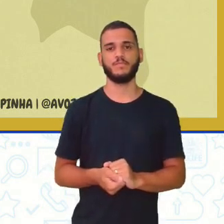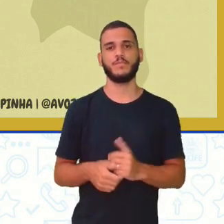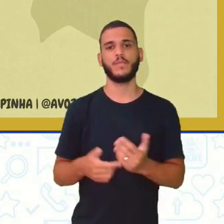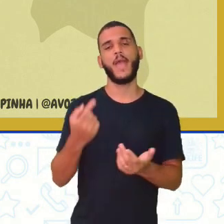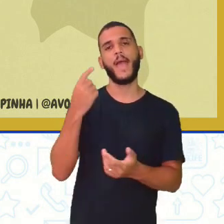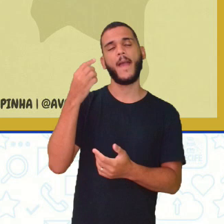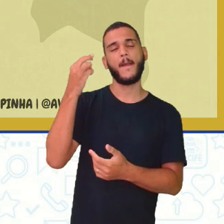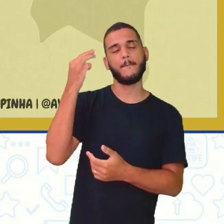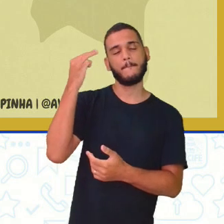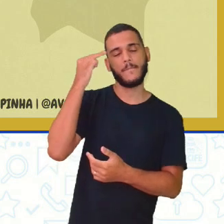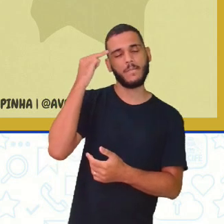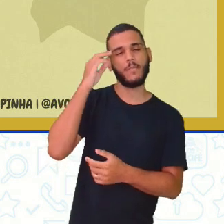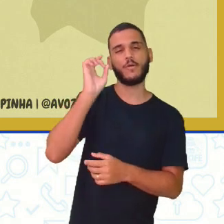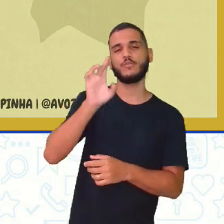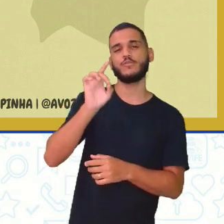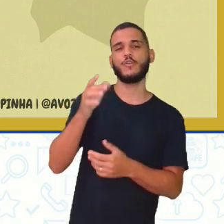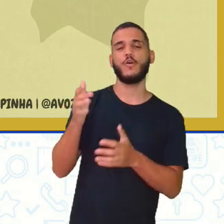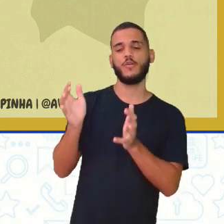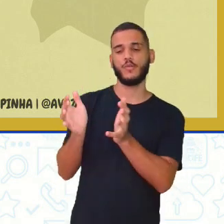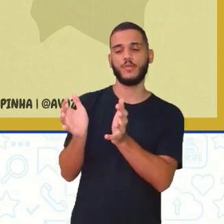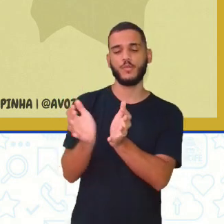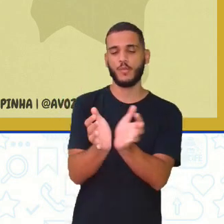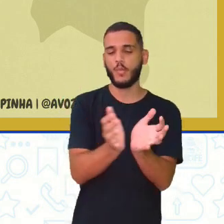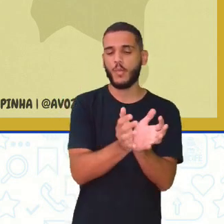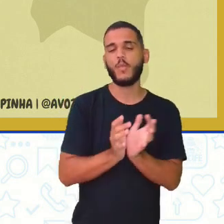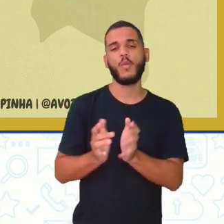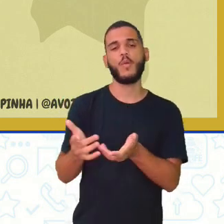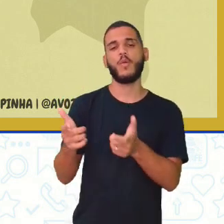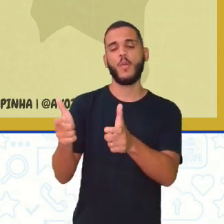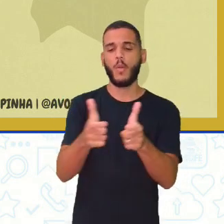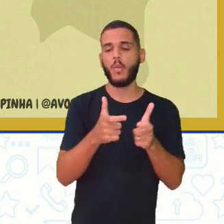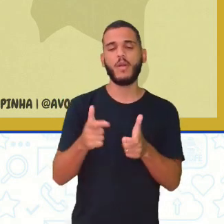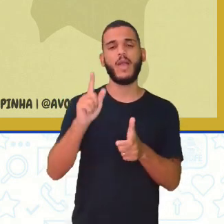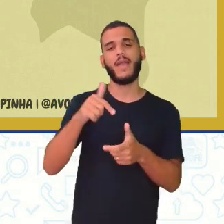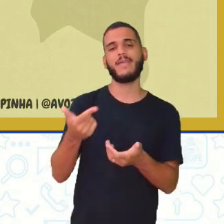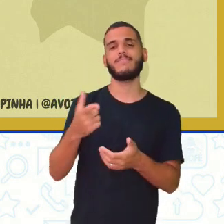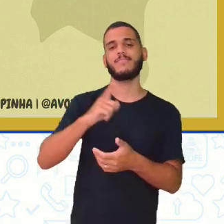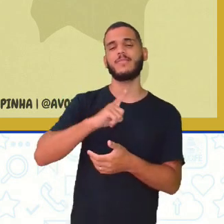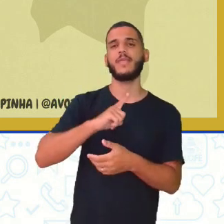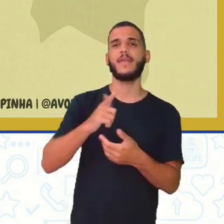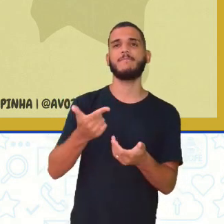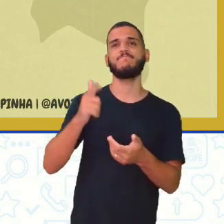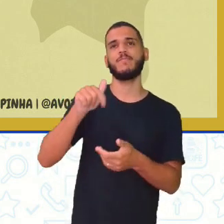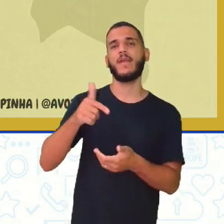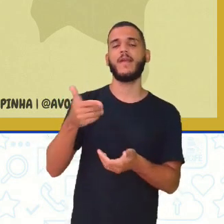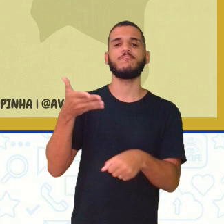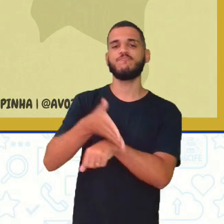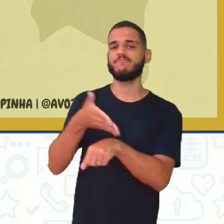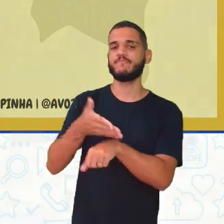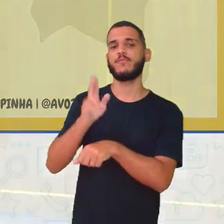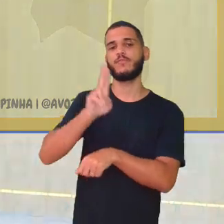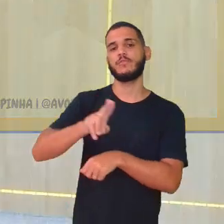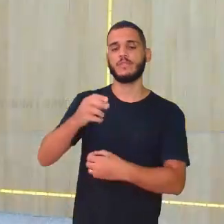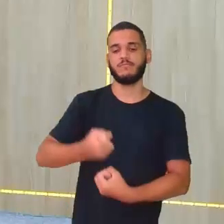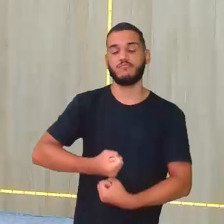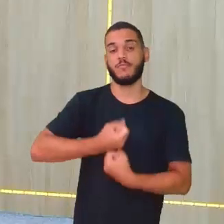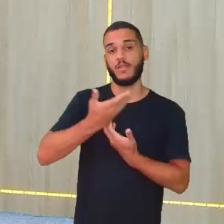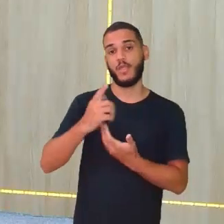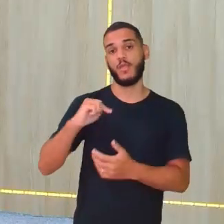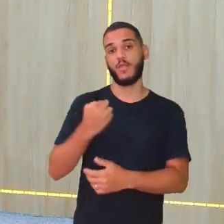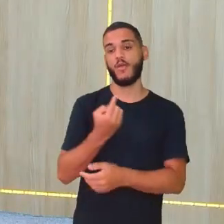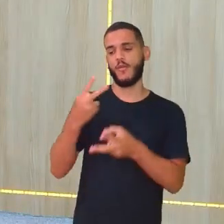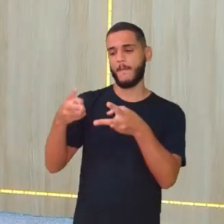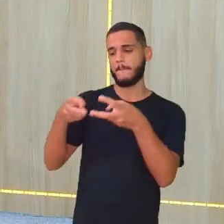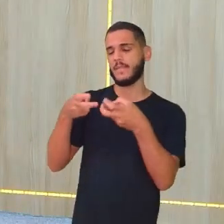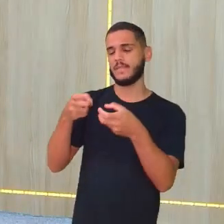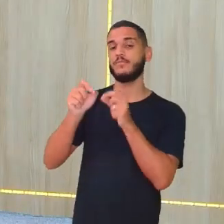como a memória dessas regiões elas são guardadas, vamos dizer assim, com mais frequência através da poesia. Eu vim